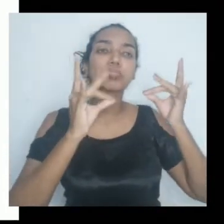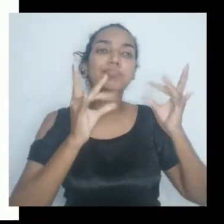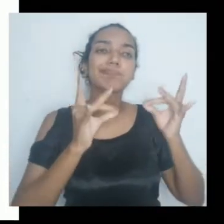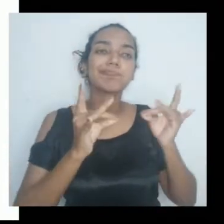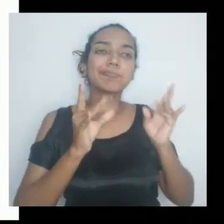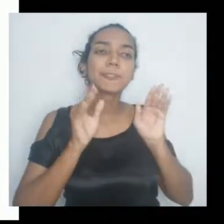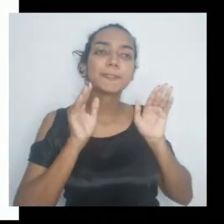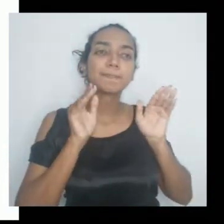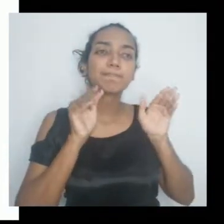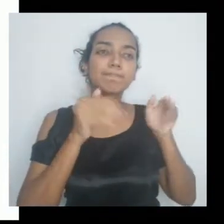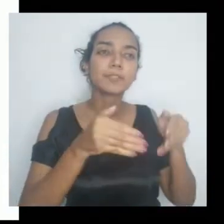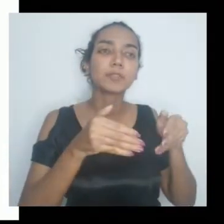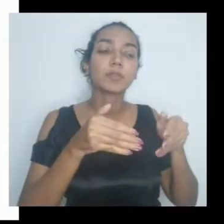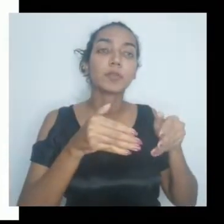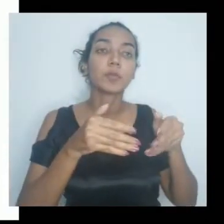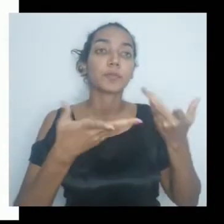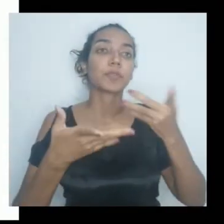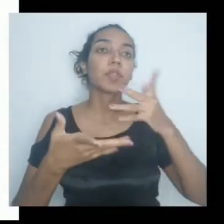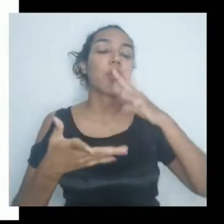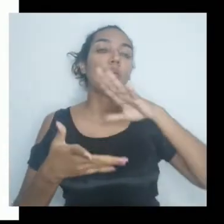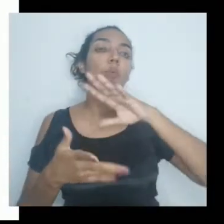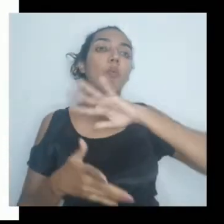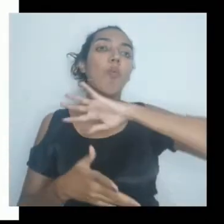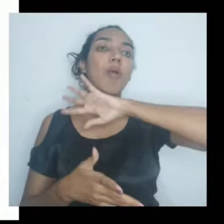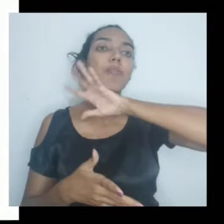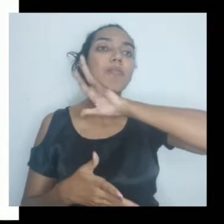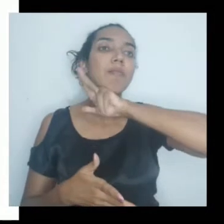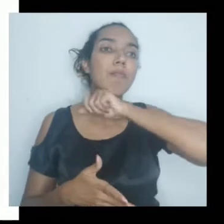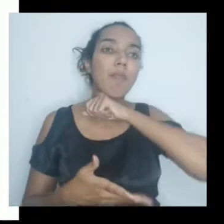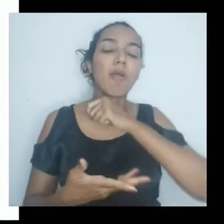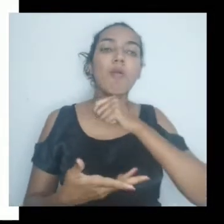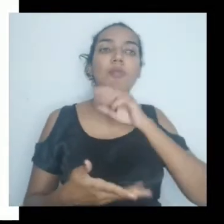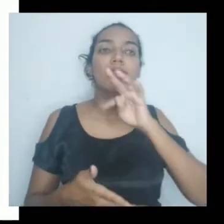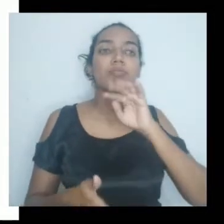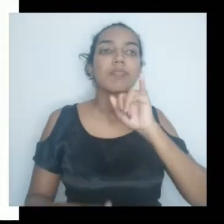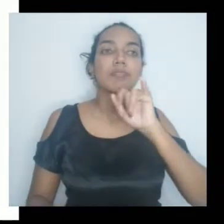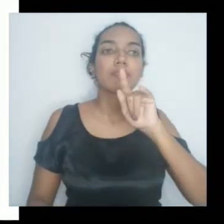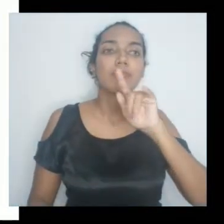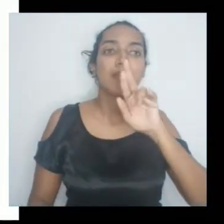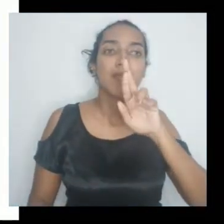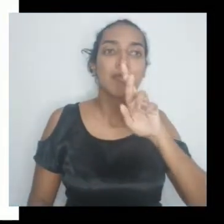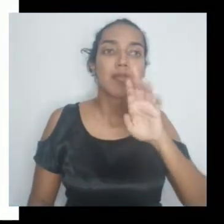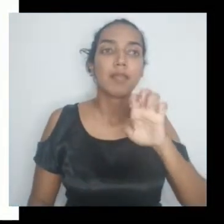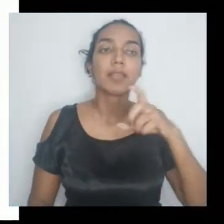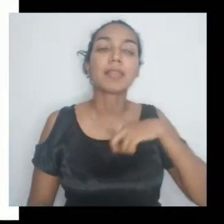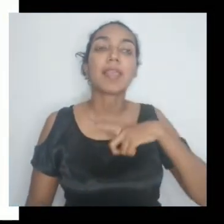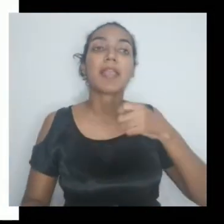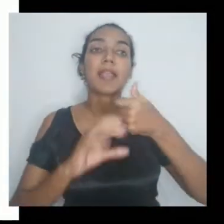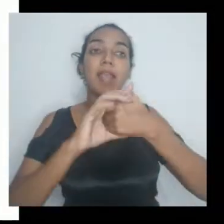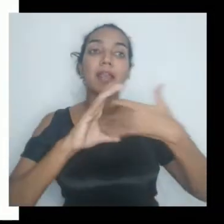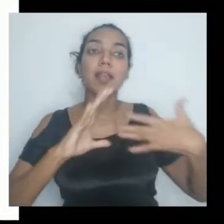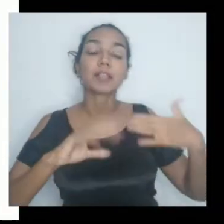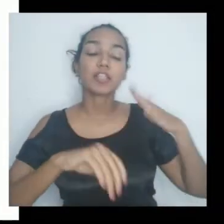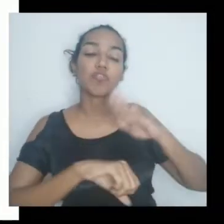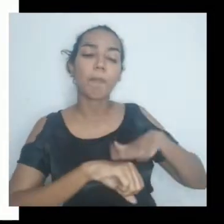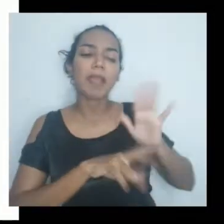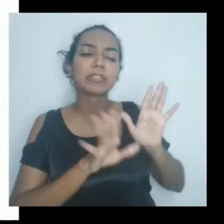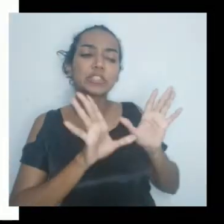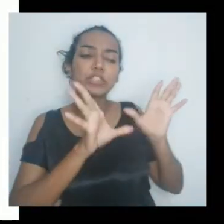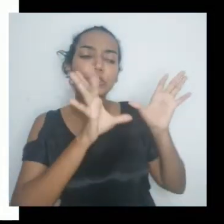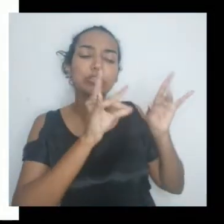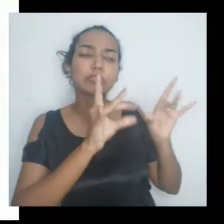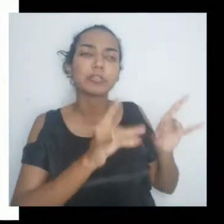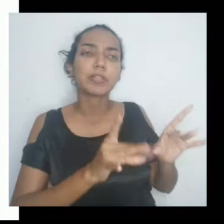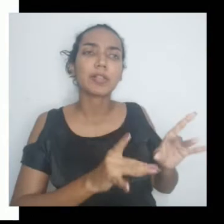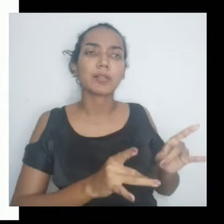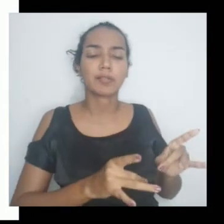um animal que é selvagem, que é um tigre, tem características mais específicas do que um animal genérico, que pode ser qualquer